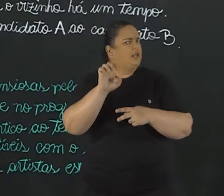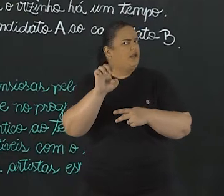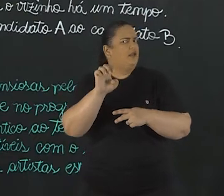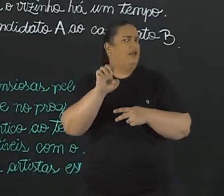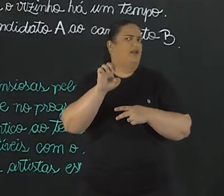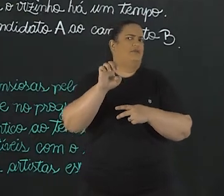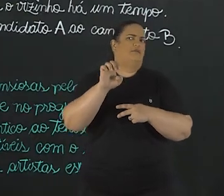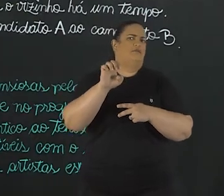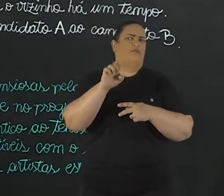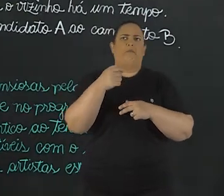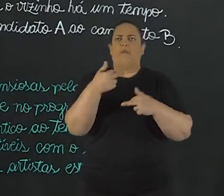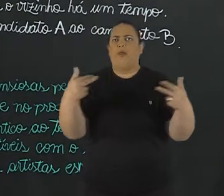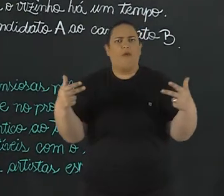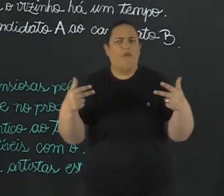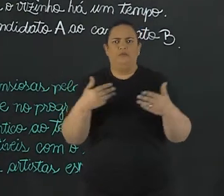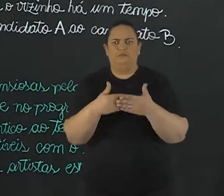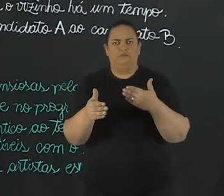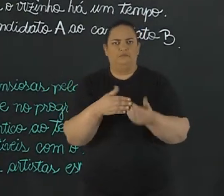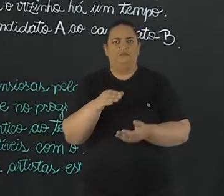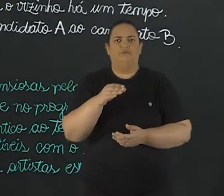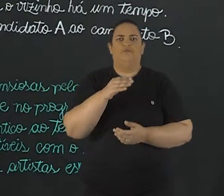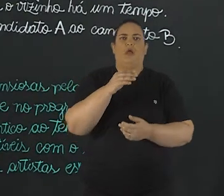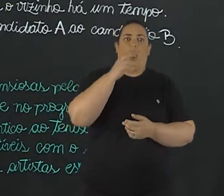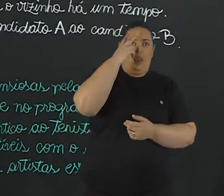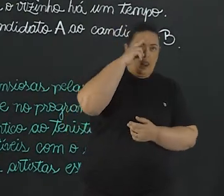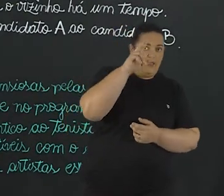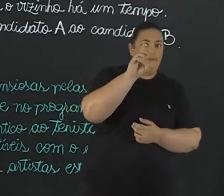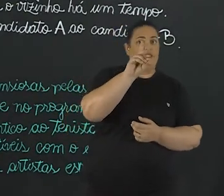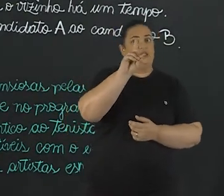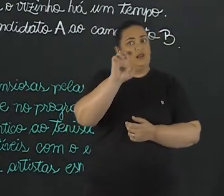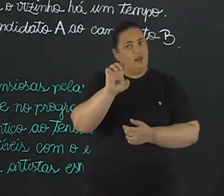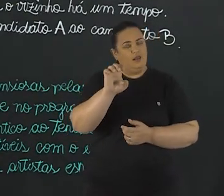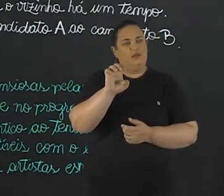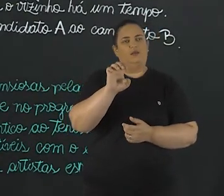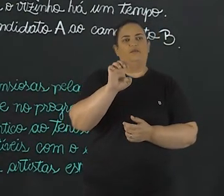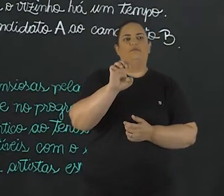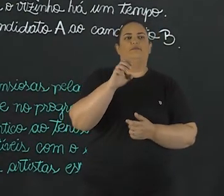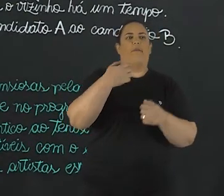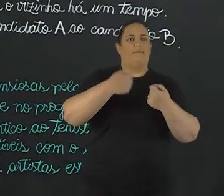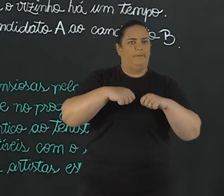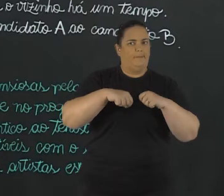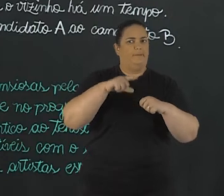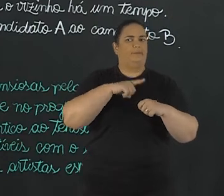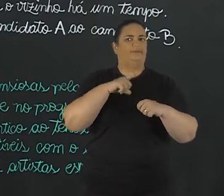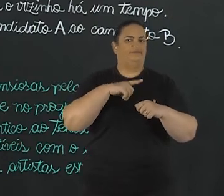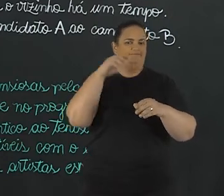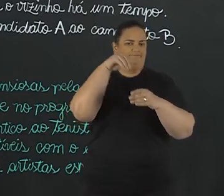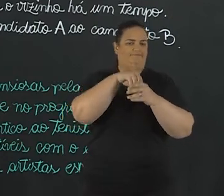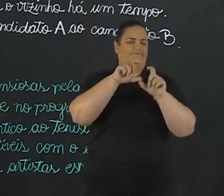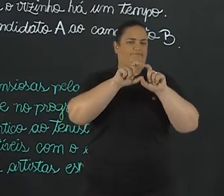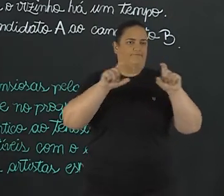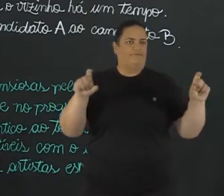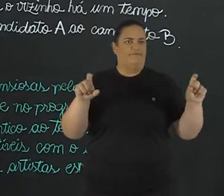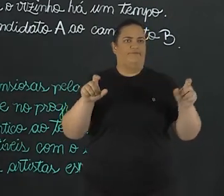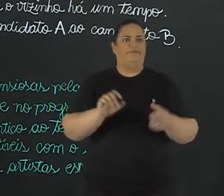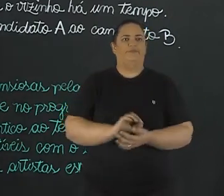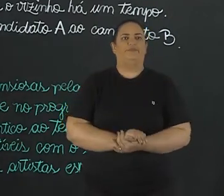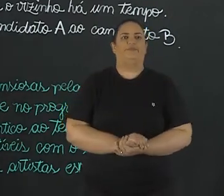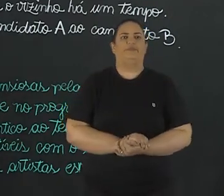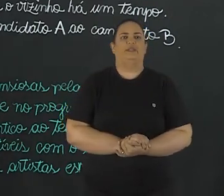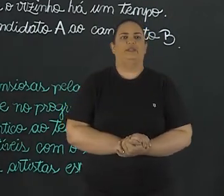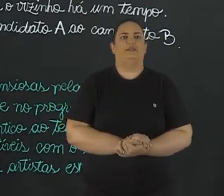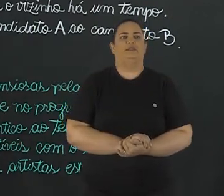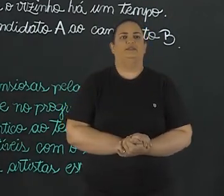de algo. Esses verbos pronominais precisam dessa preposição. Lembre-se de que os documentos